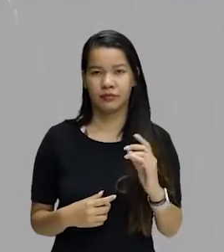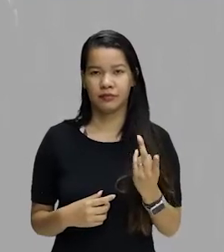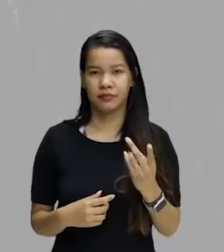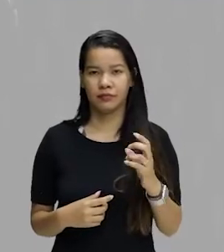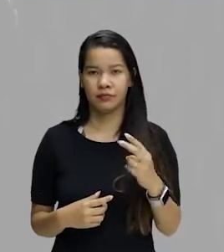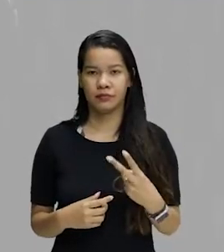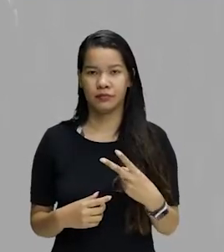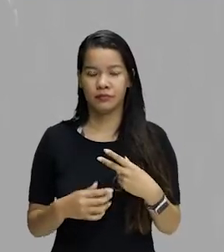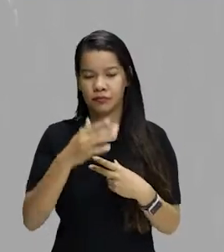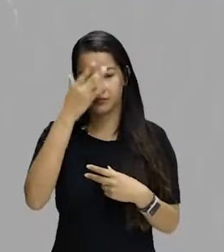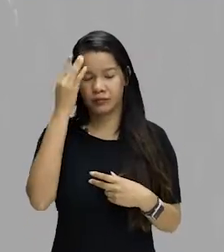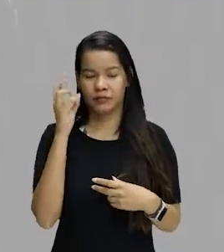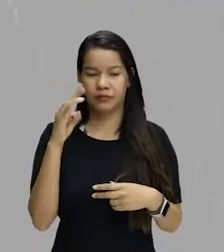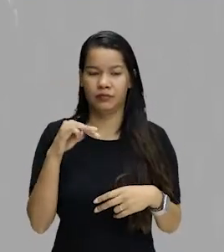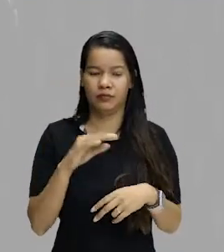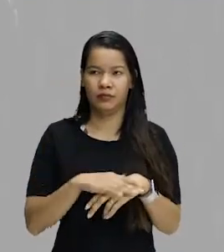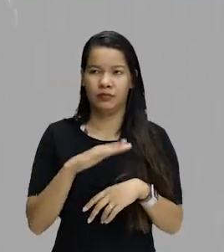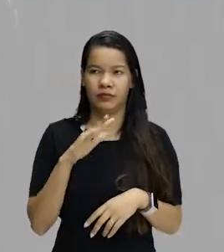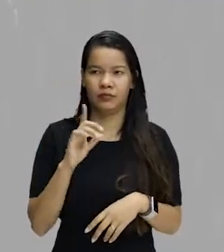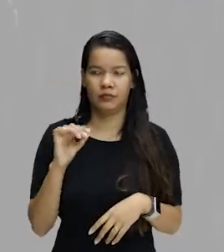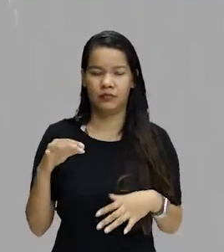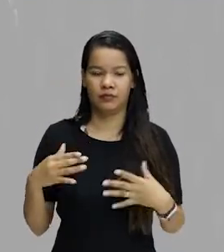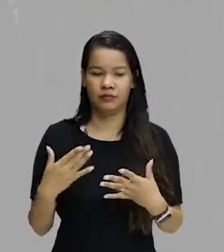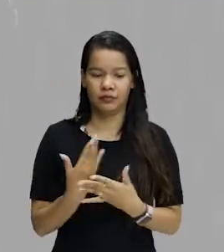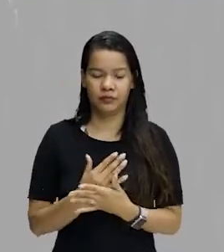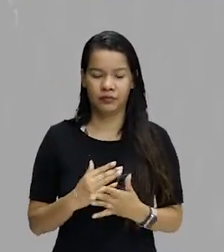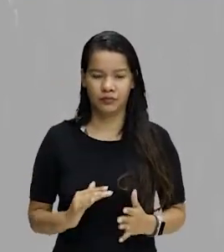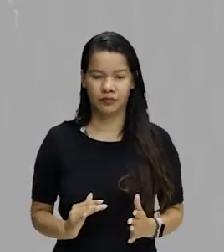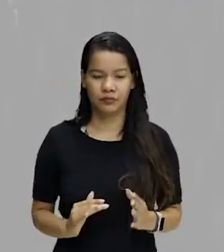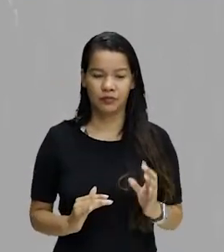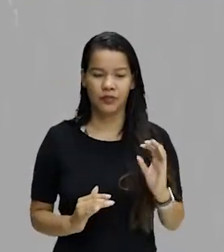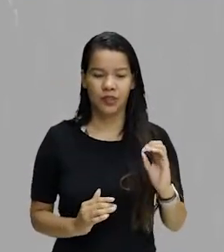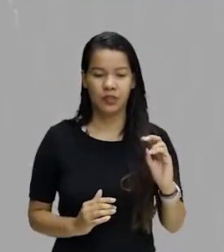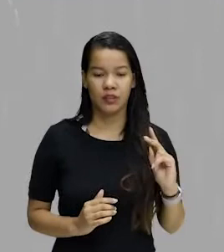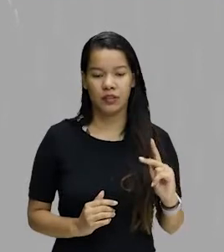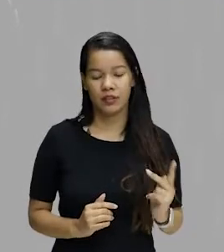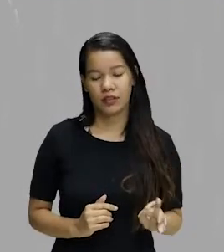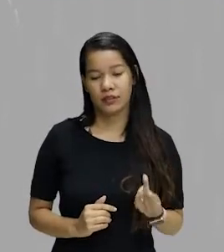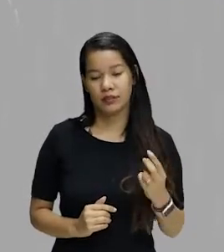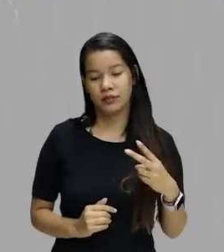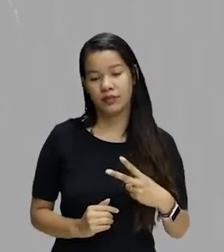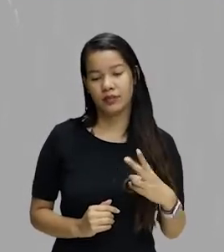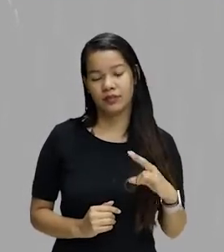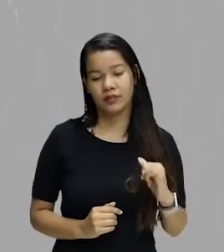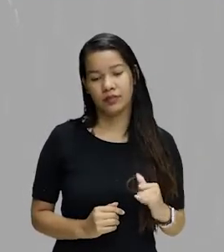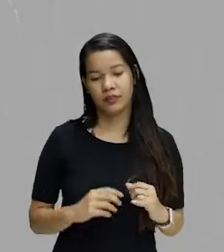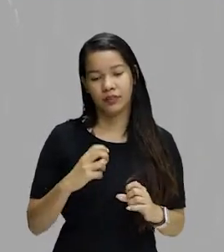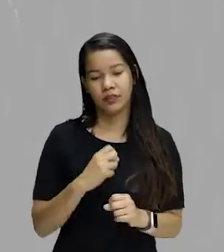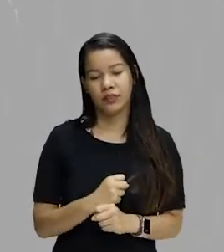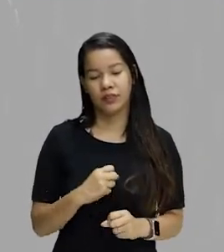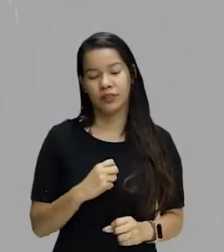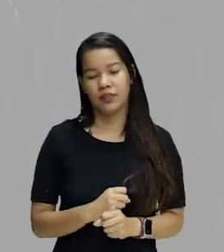hidrogenado? É o CH2. Então, ao final, né, esse CH2 ele vai se tornar um CH3.